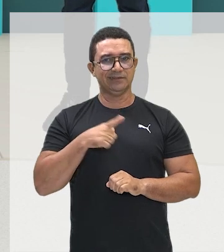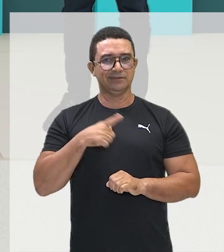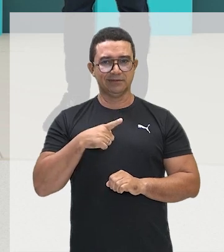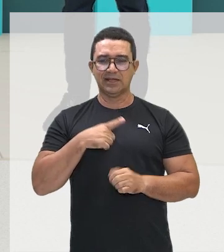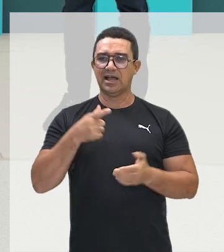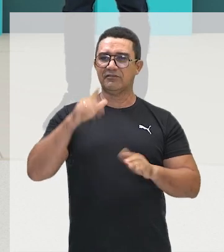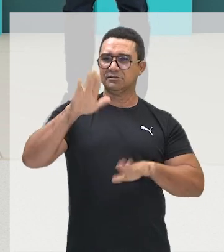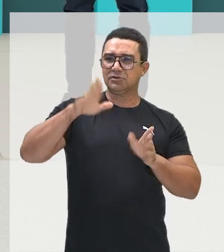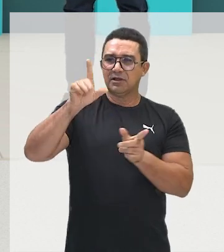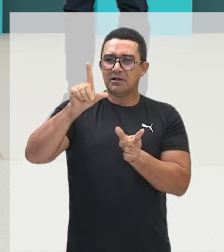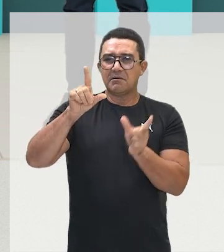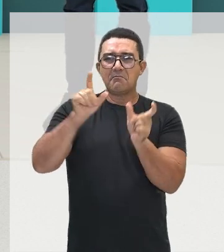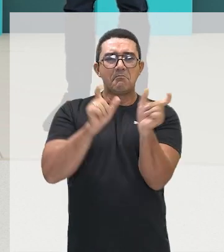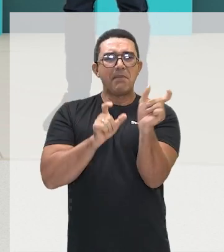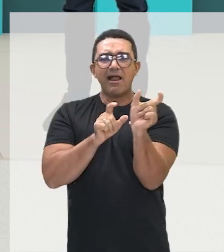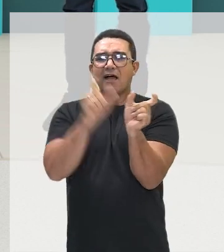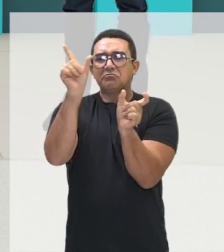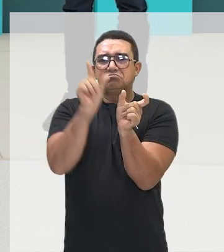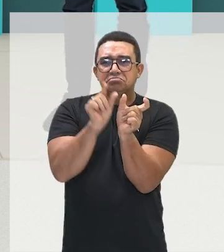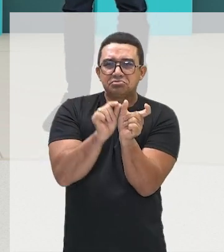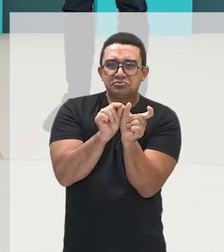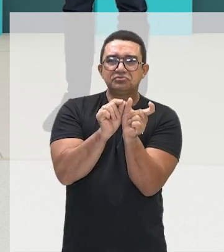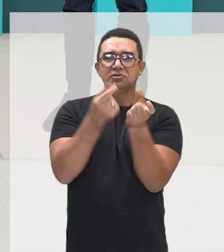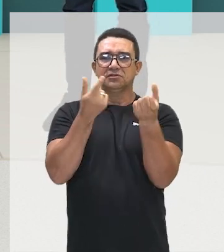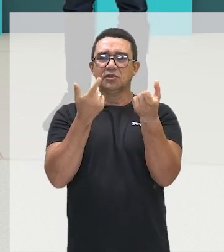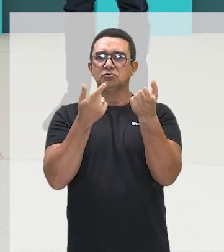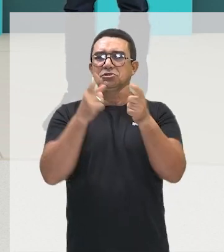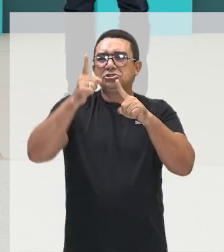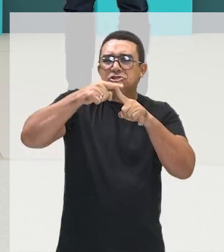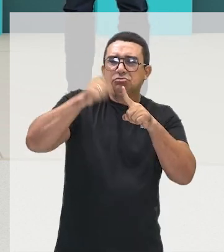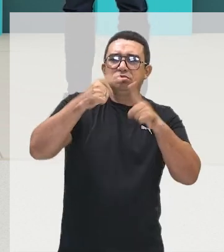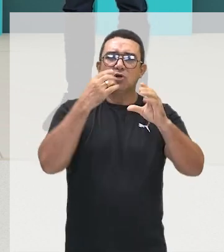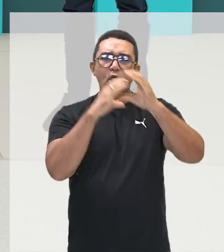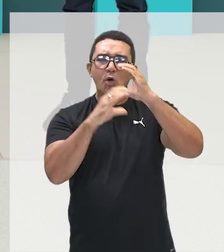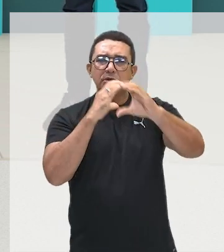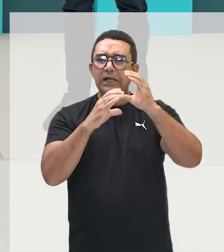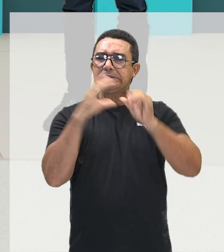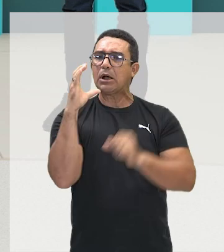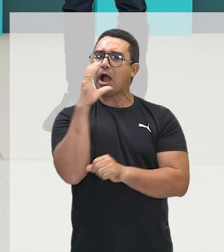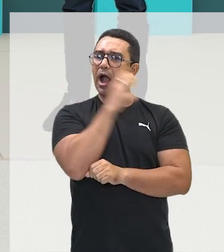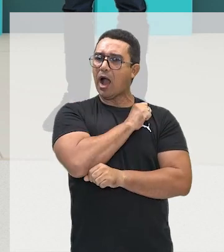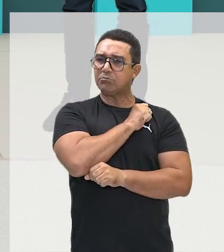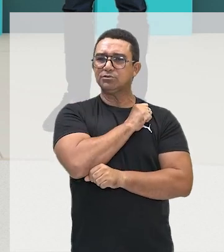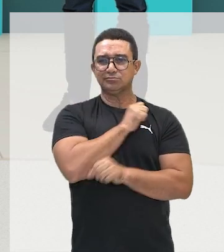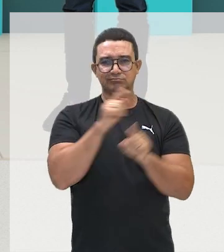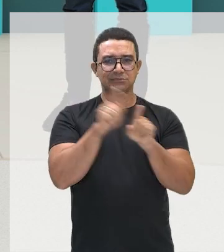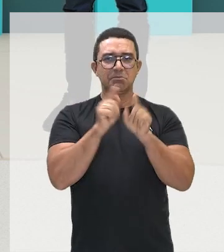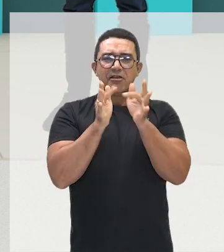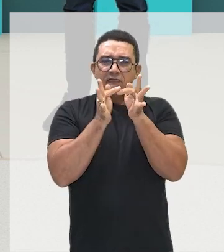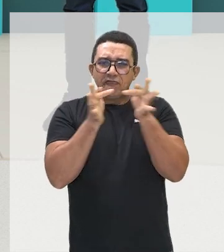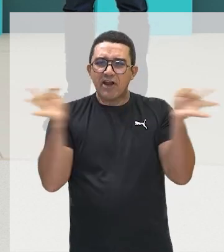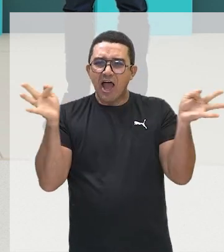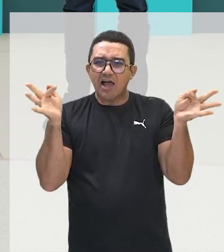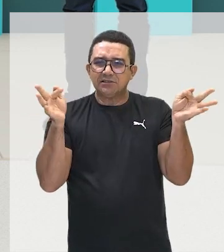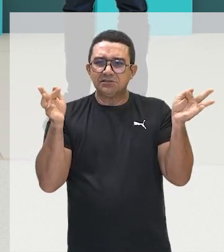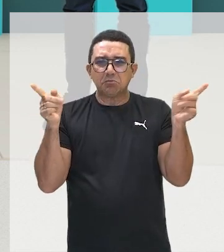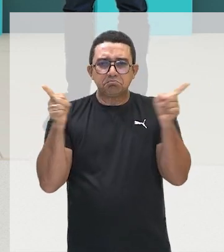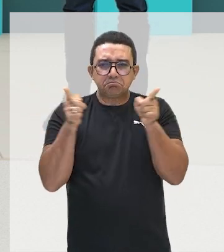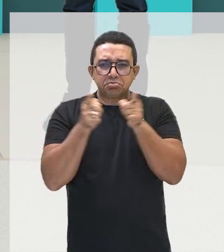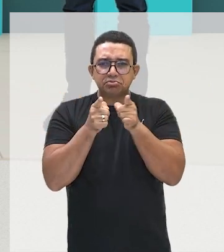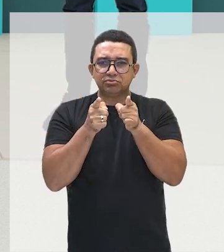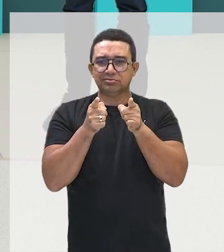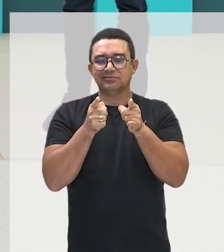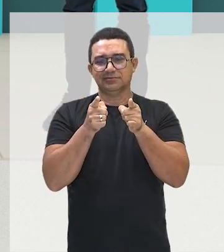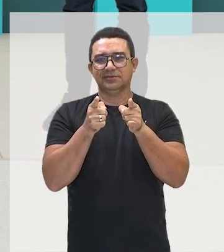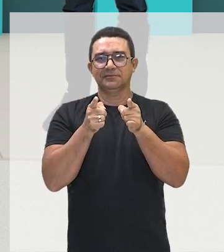as abreviações, né, formas mais rápidas de comunicação, exigem também um encurtamento de frases, de palavras, que